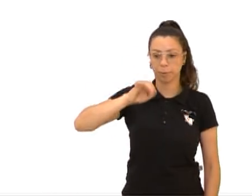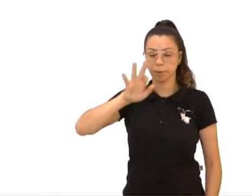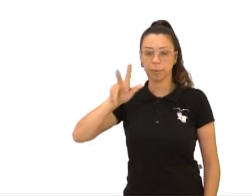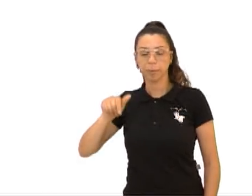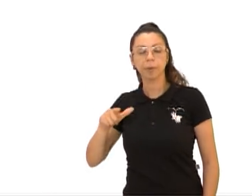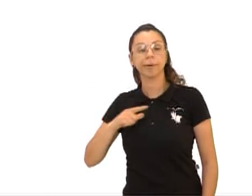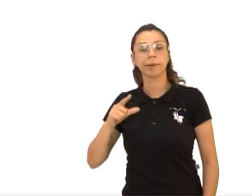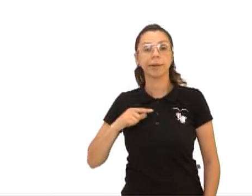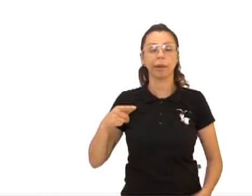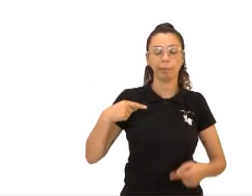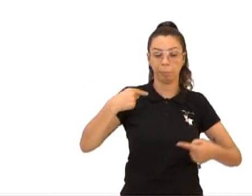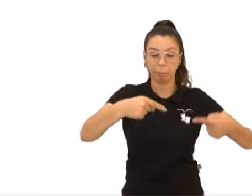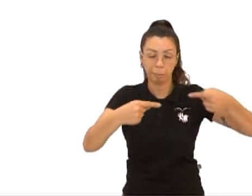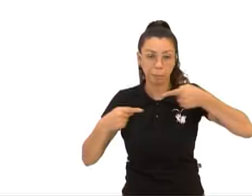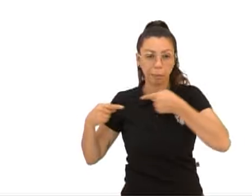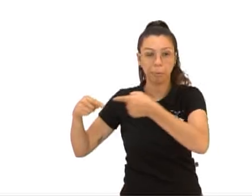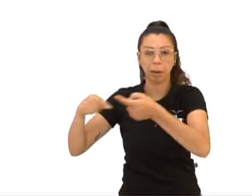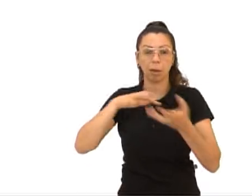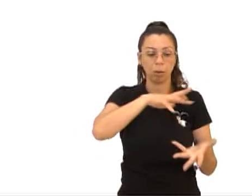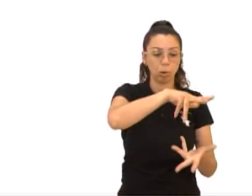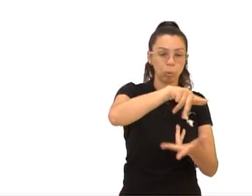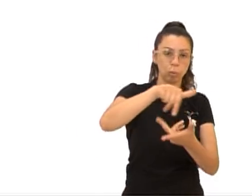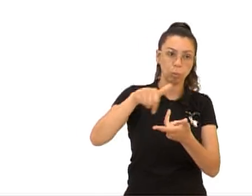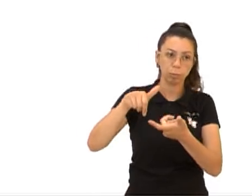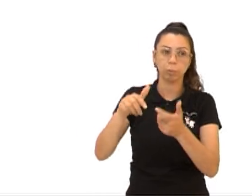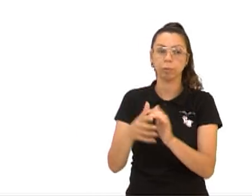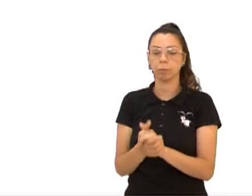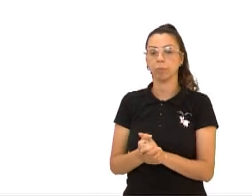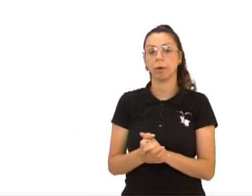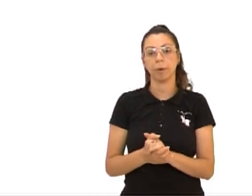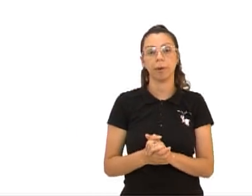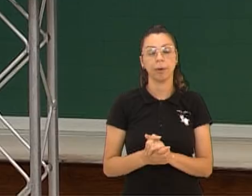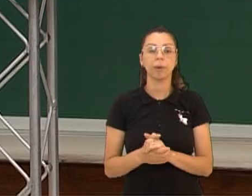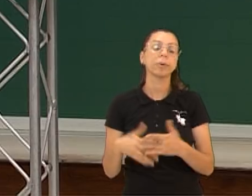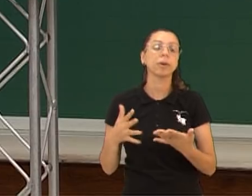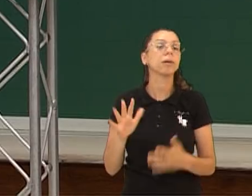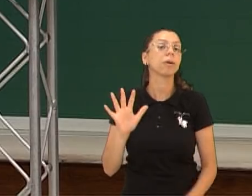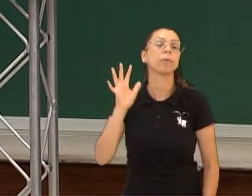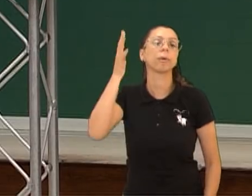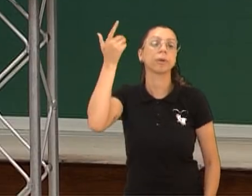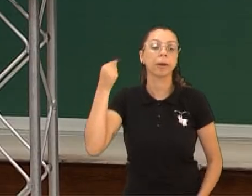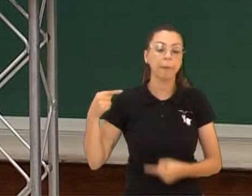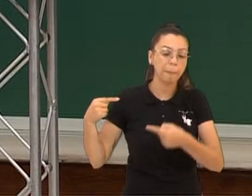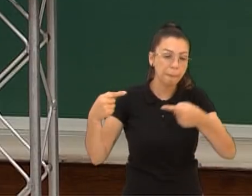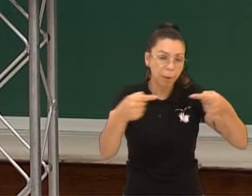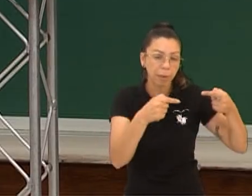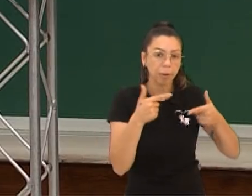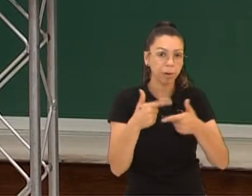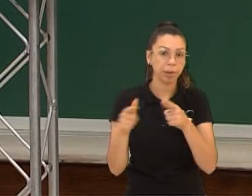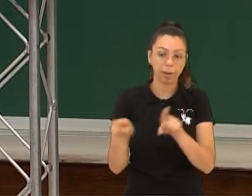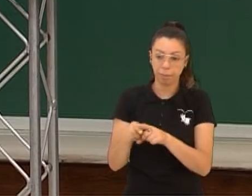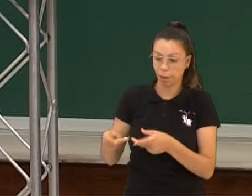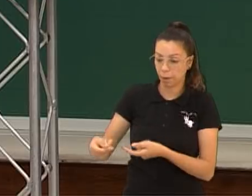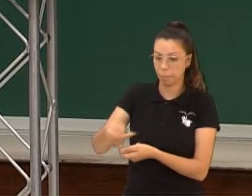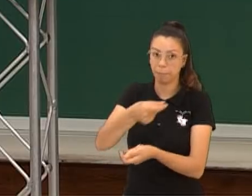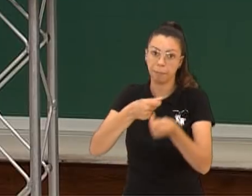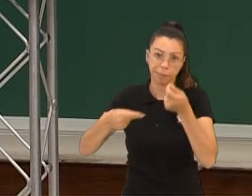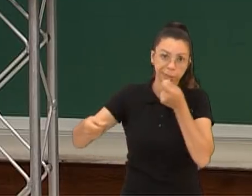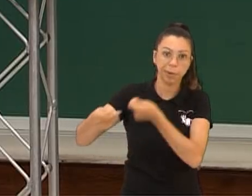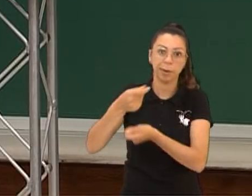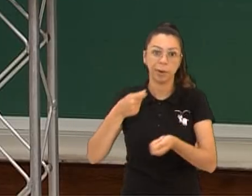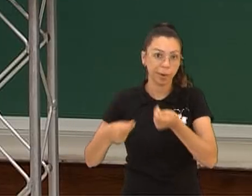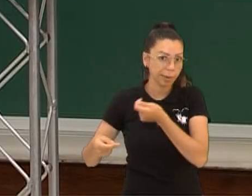uma polêmica no mundo todo. Uma atividade polêmica que acontece e gera renda, e bastante